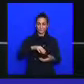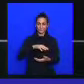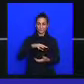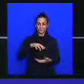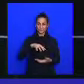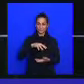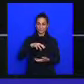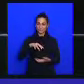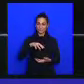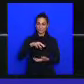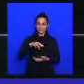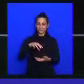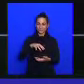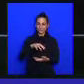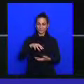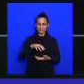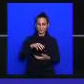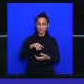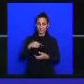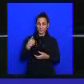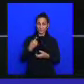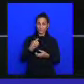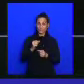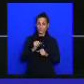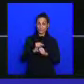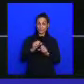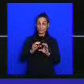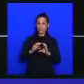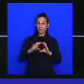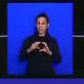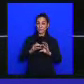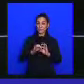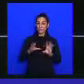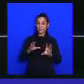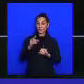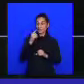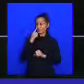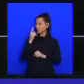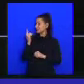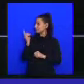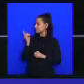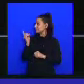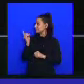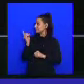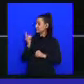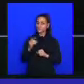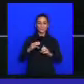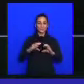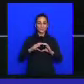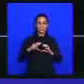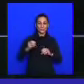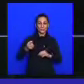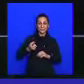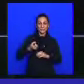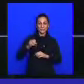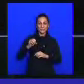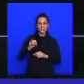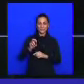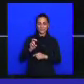Lobo girando e nós aguardamos as cinco bolas a primeira já tá aqui e é 05